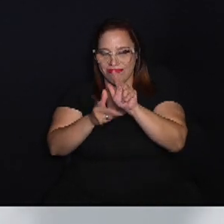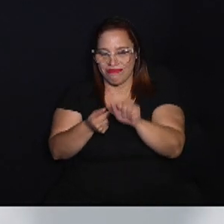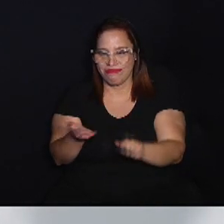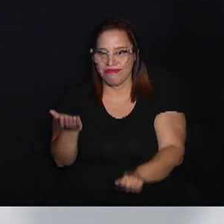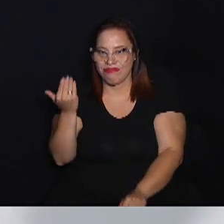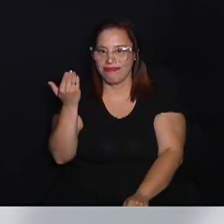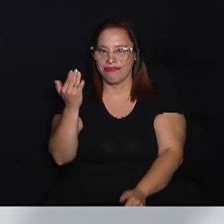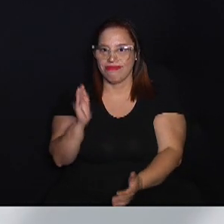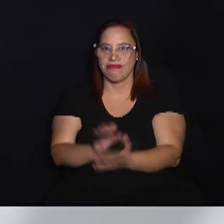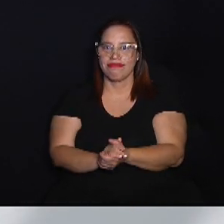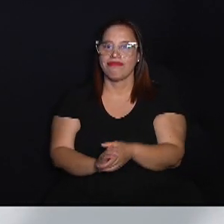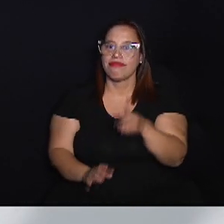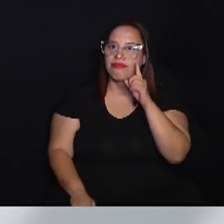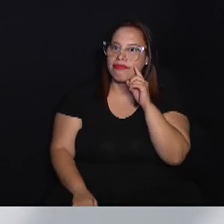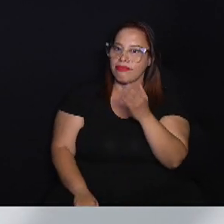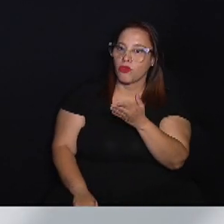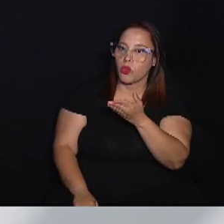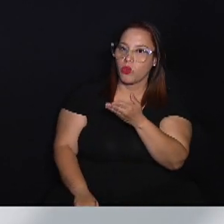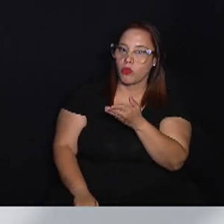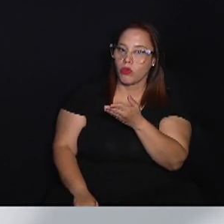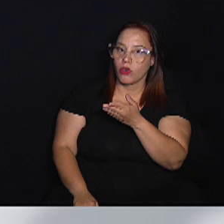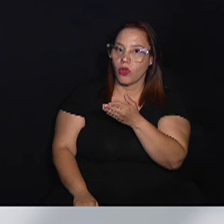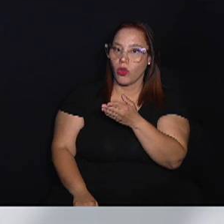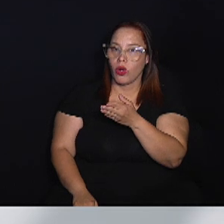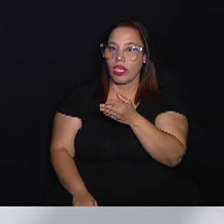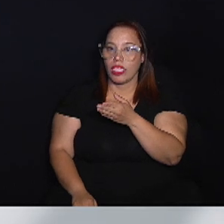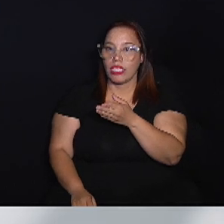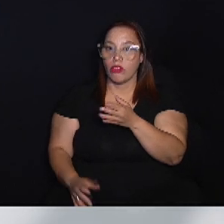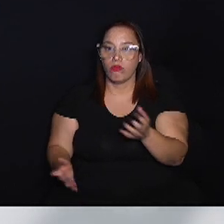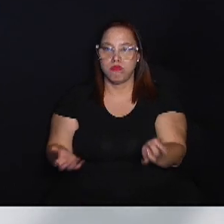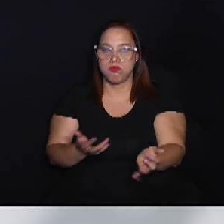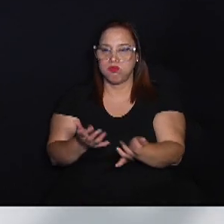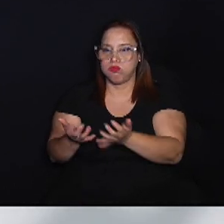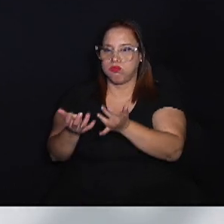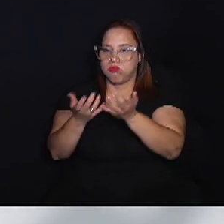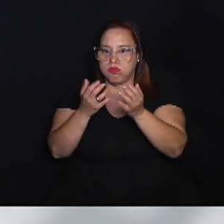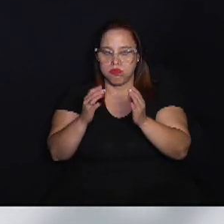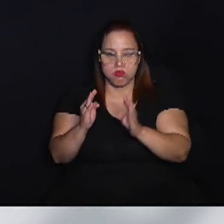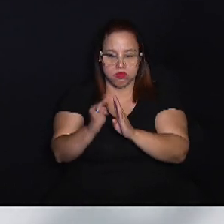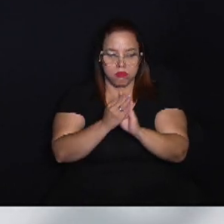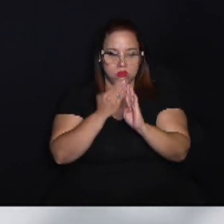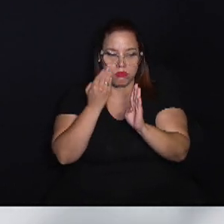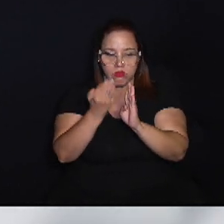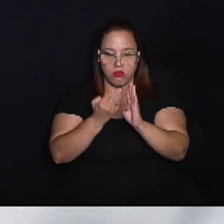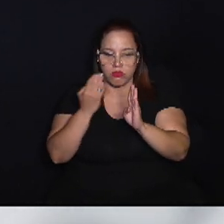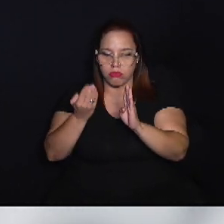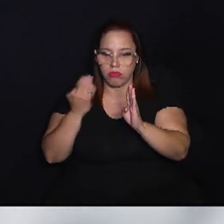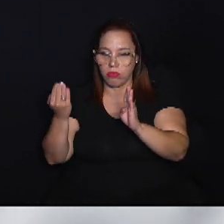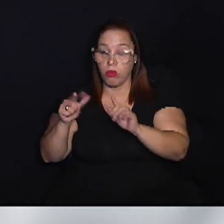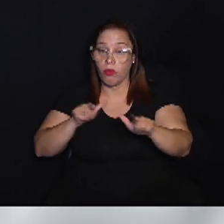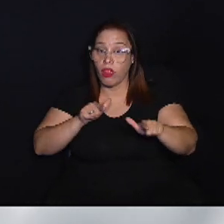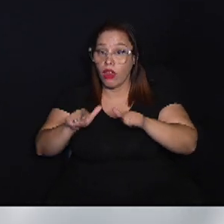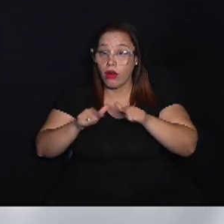antigo. Ela também sobreviveu a muitos saques e incêndios. Os bibliotecários que lá trabalhavam organizavam